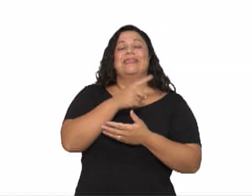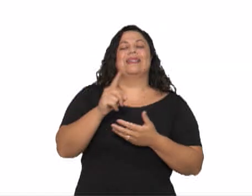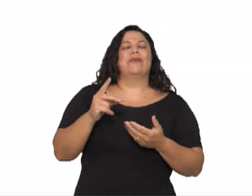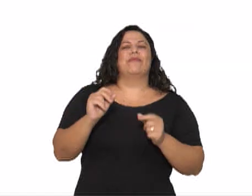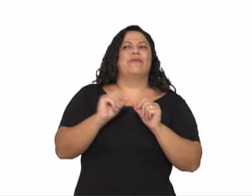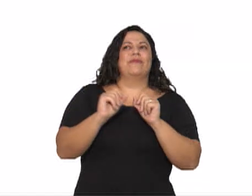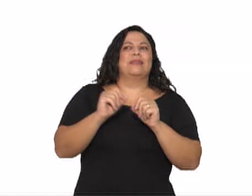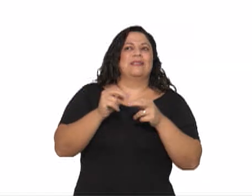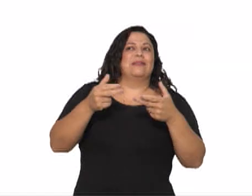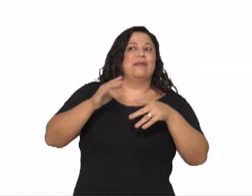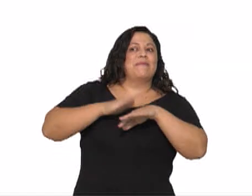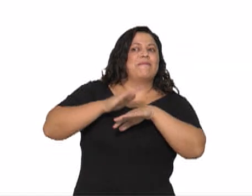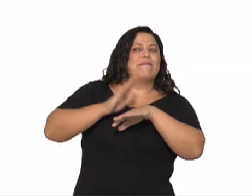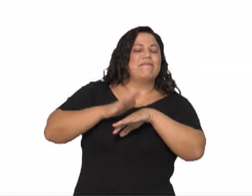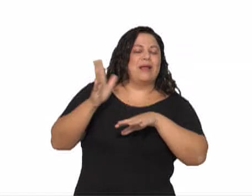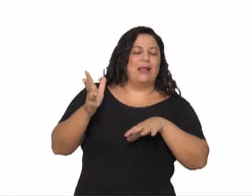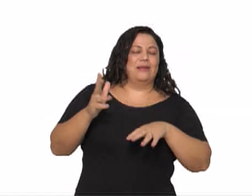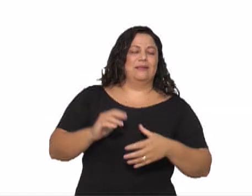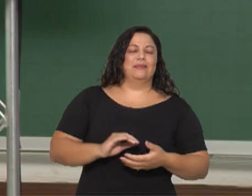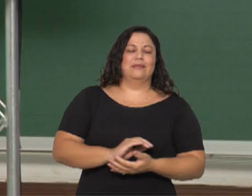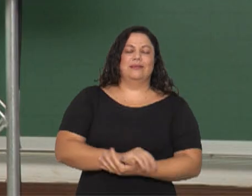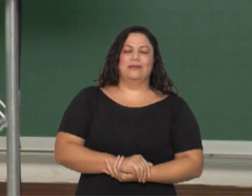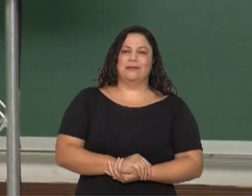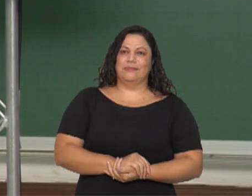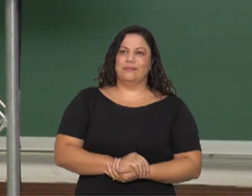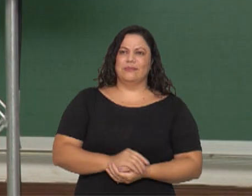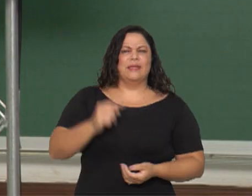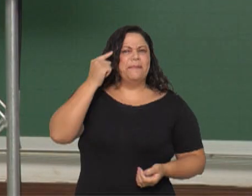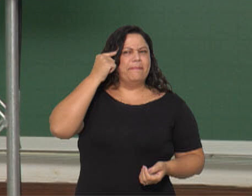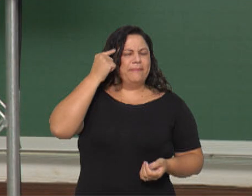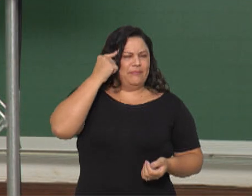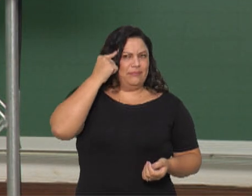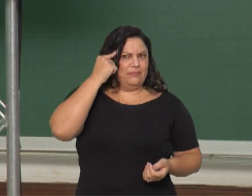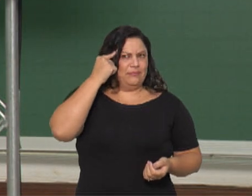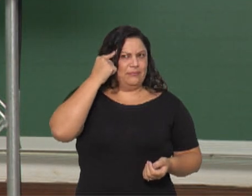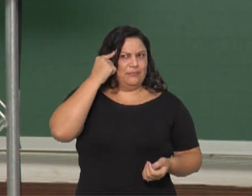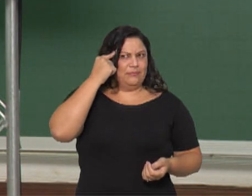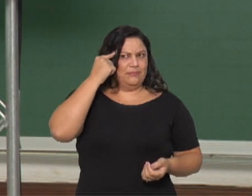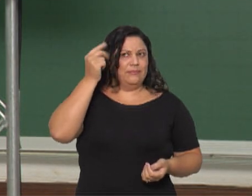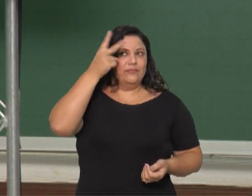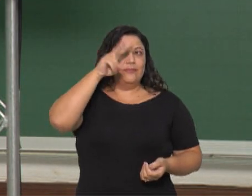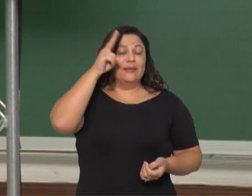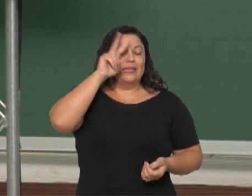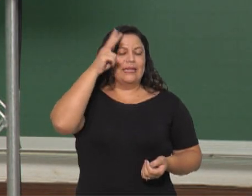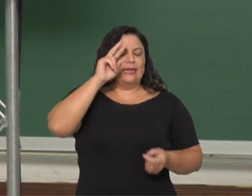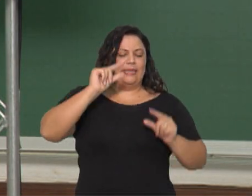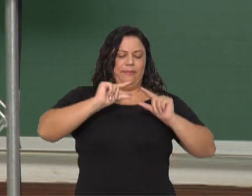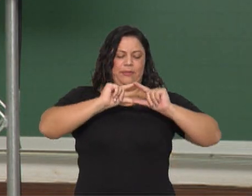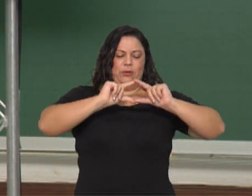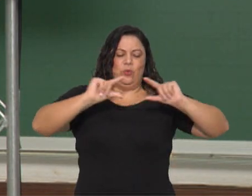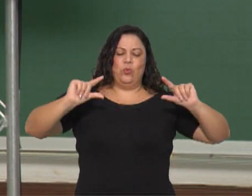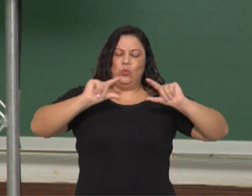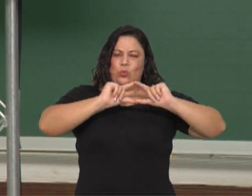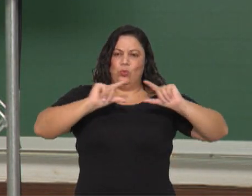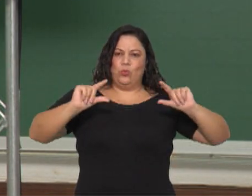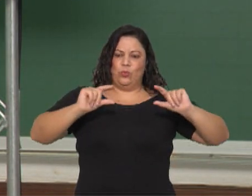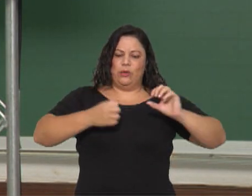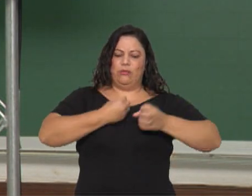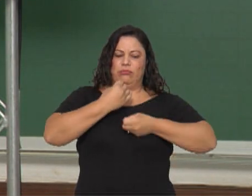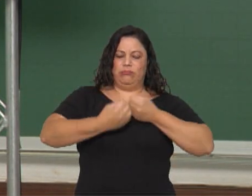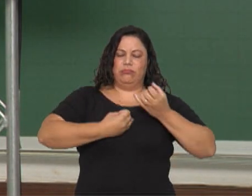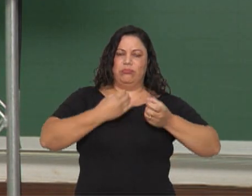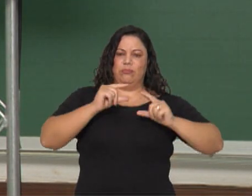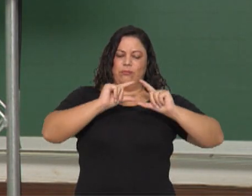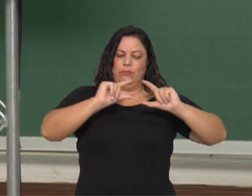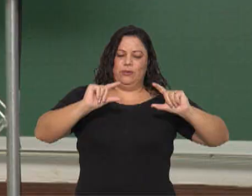de haver se privado de coisas sencillas. Então pense um pouquinho, resgatem principalmente o último verso daquele fragmento do